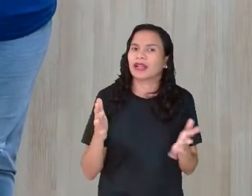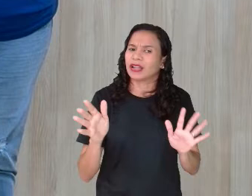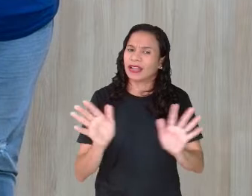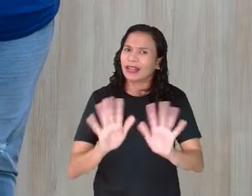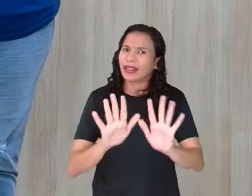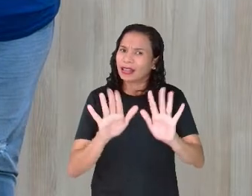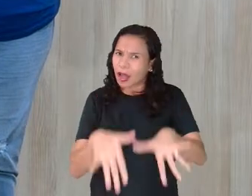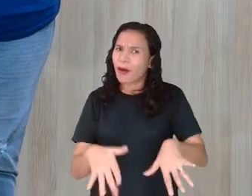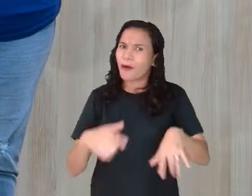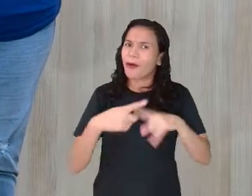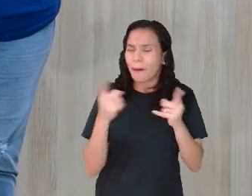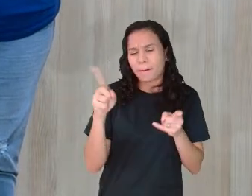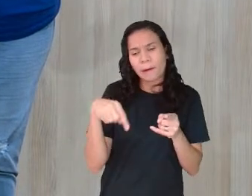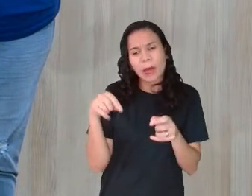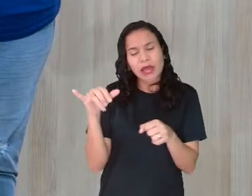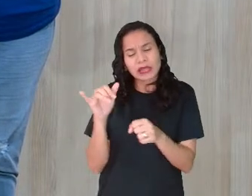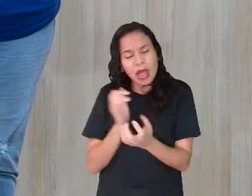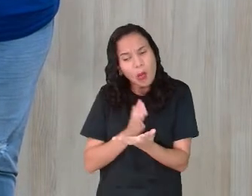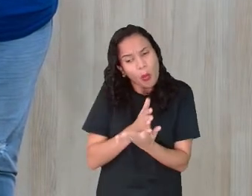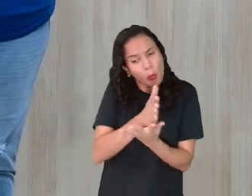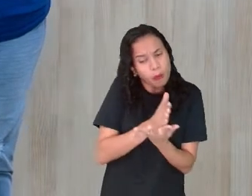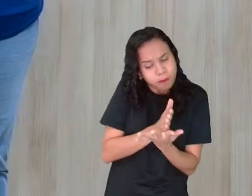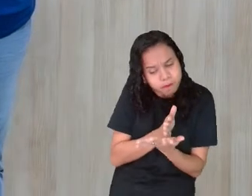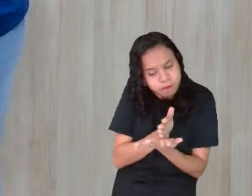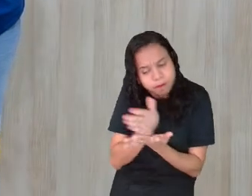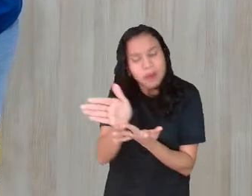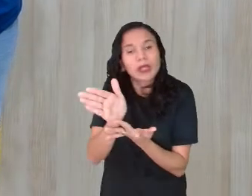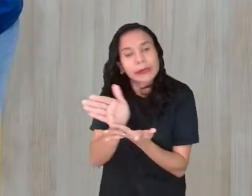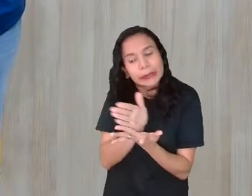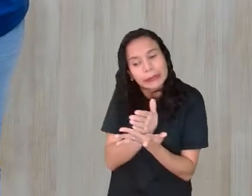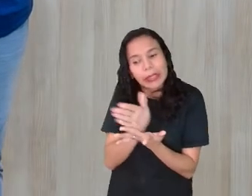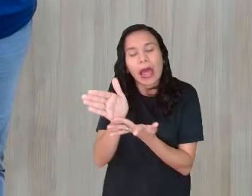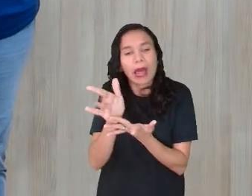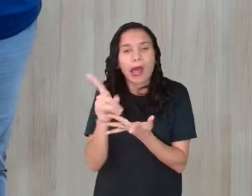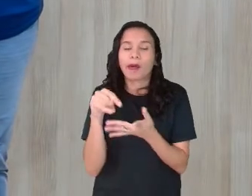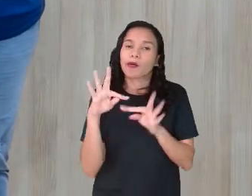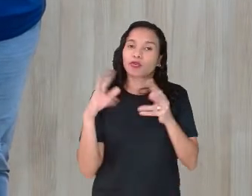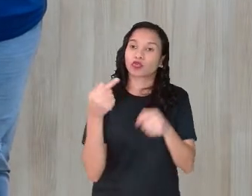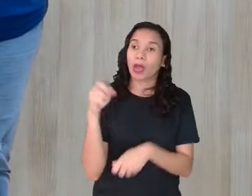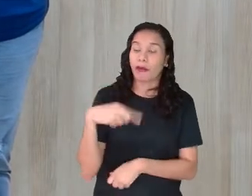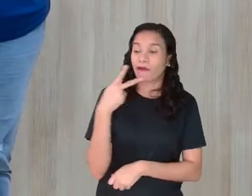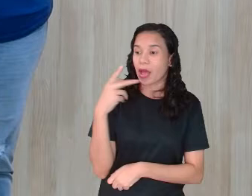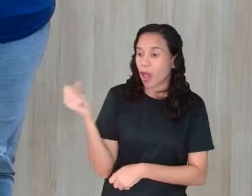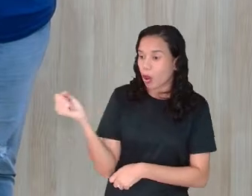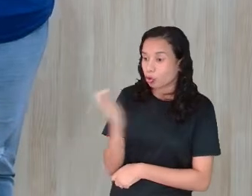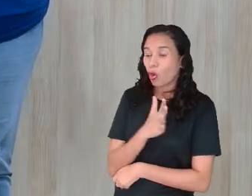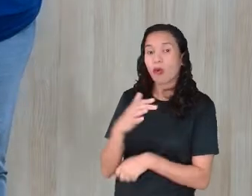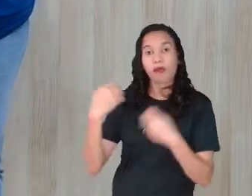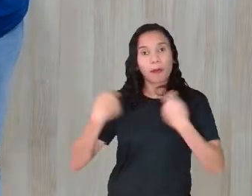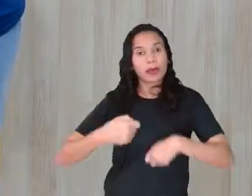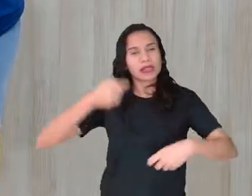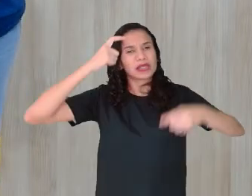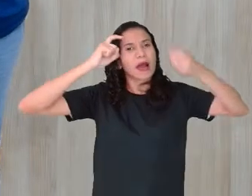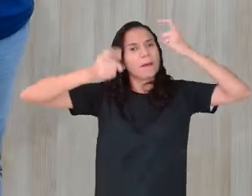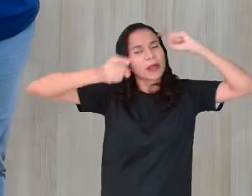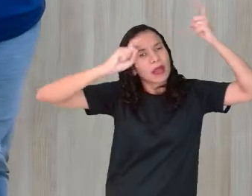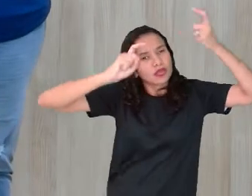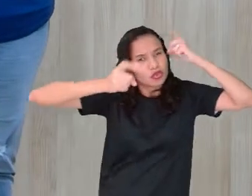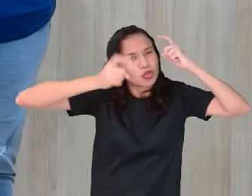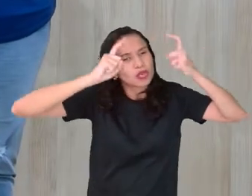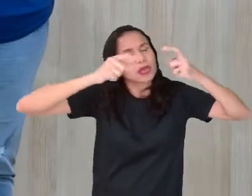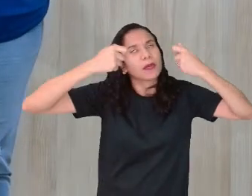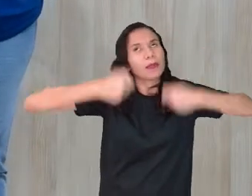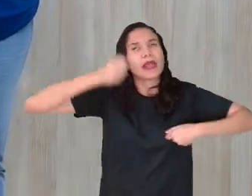professora Vanessa? Mas é uma alternativa e, como toda alternativa, como tudo que é novo, precisa ser discutido,